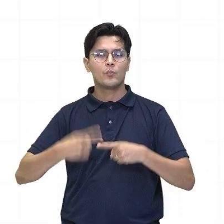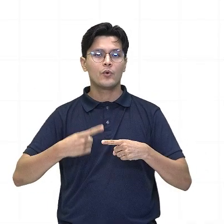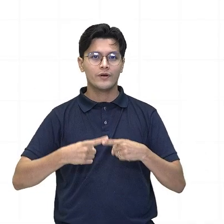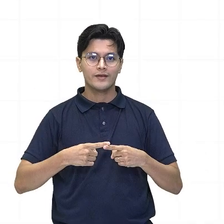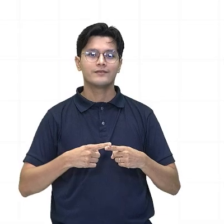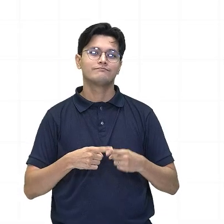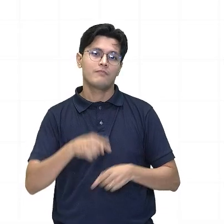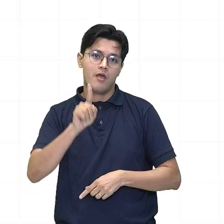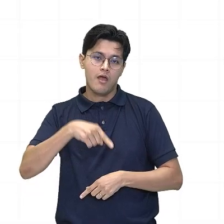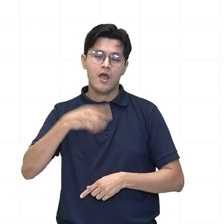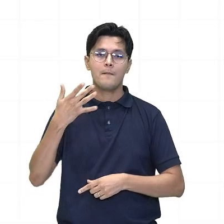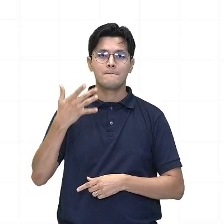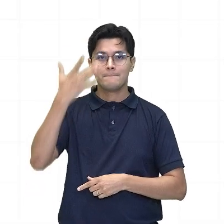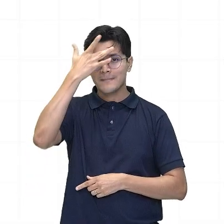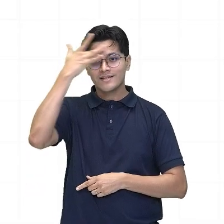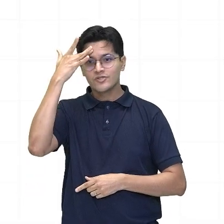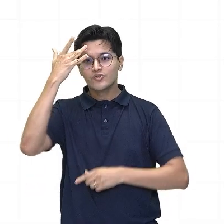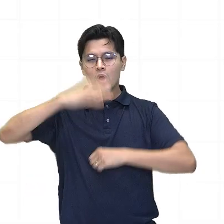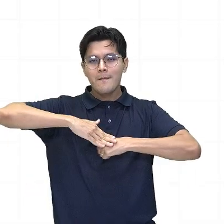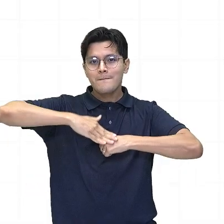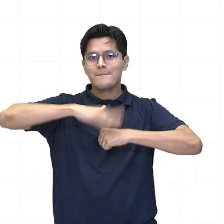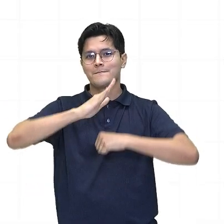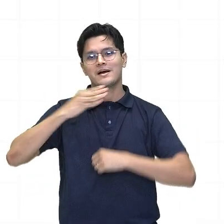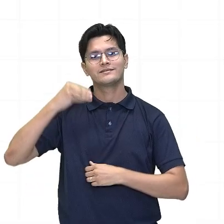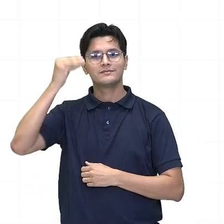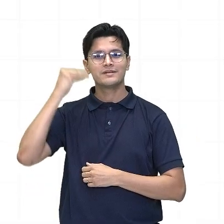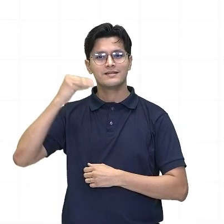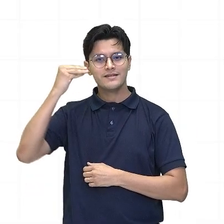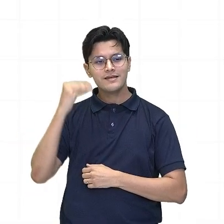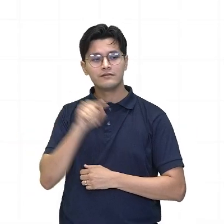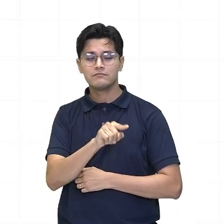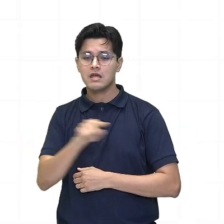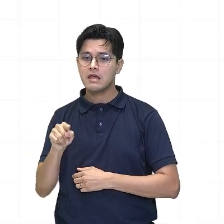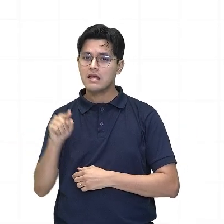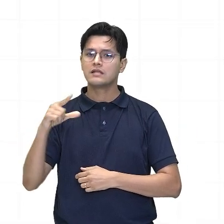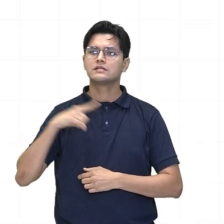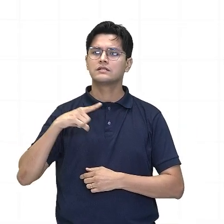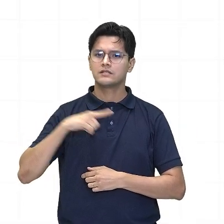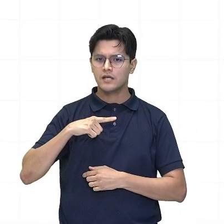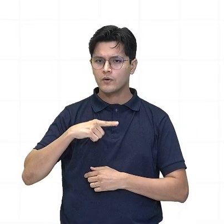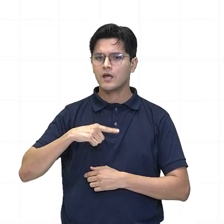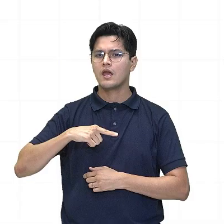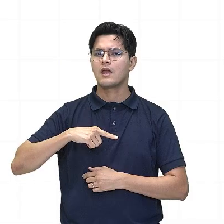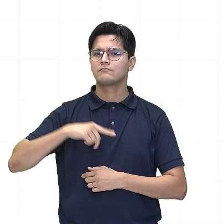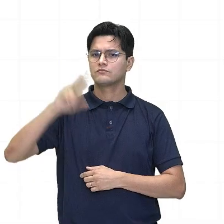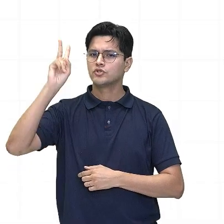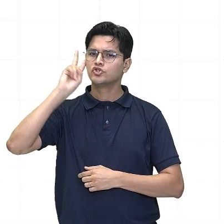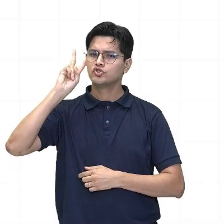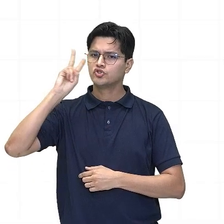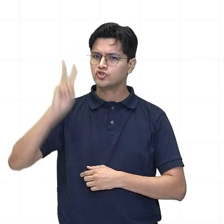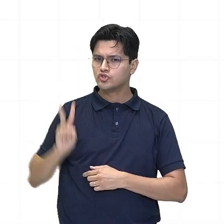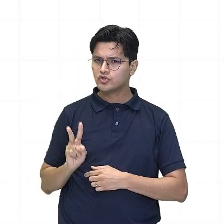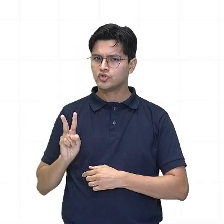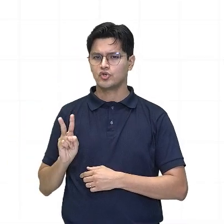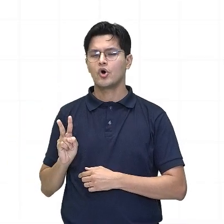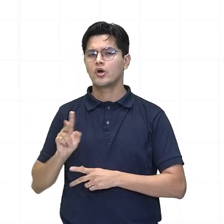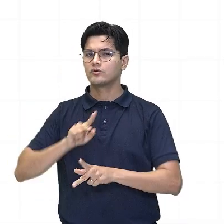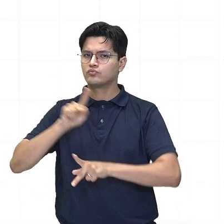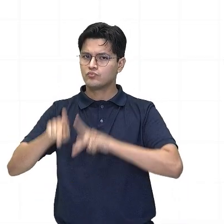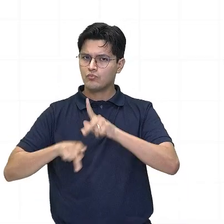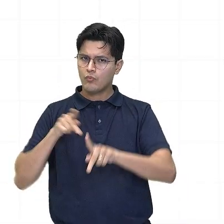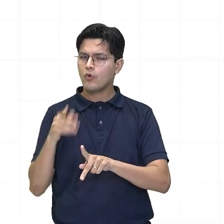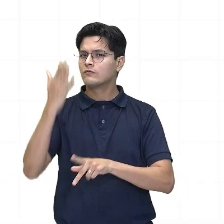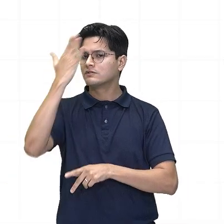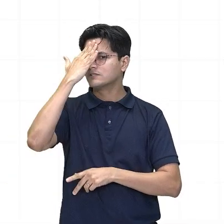mais, essas pessoas guardam a história daquele povo, essas pessoas guardam as tradições religiosas